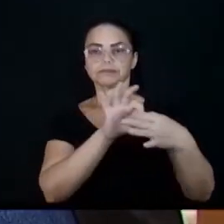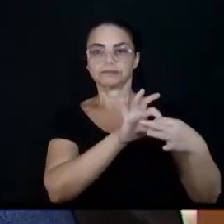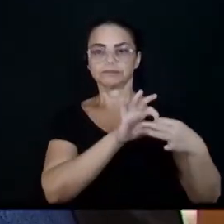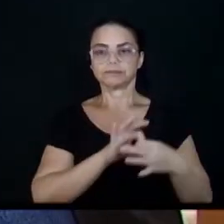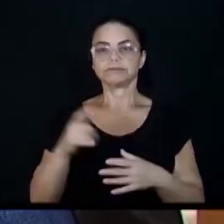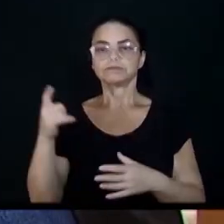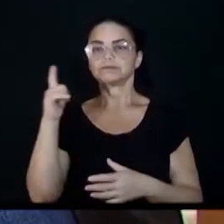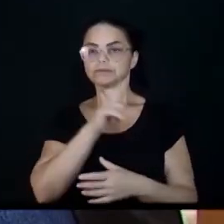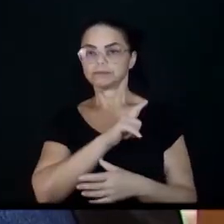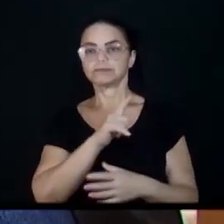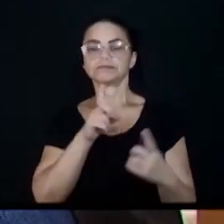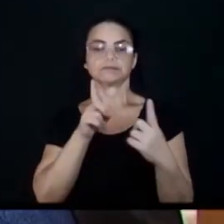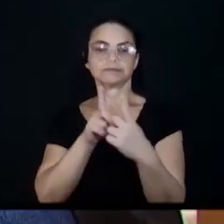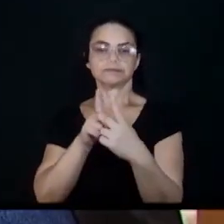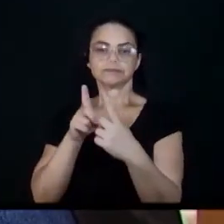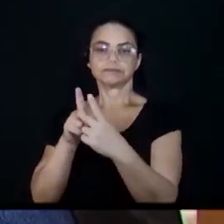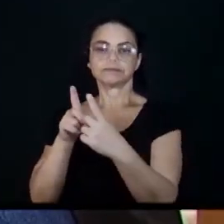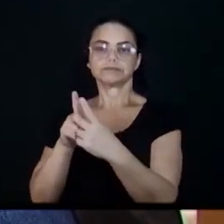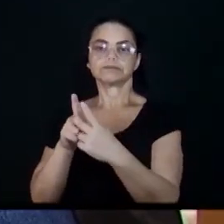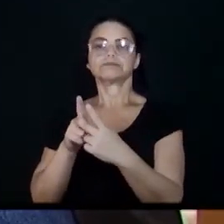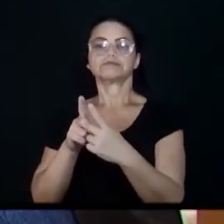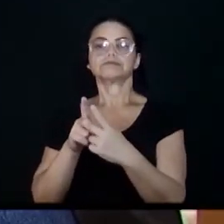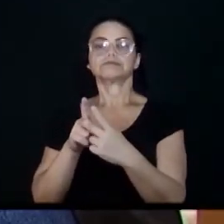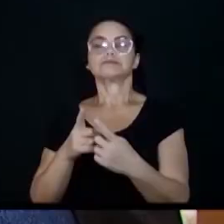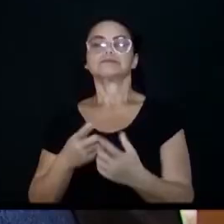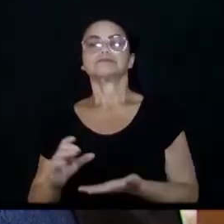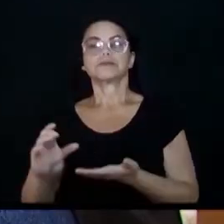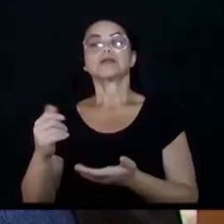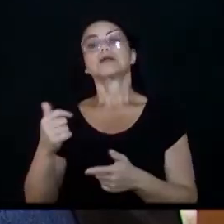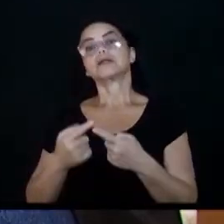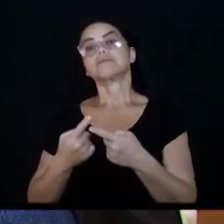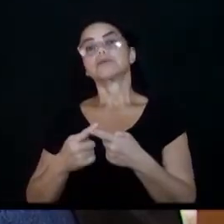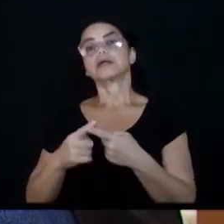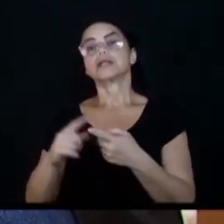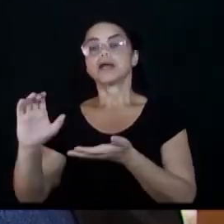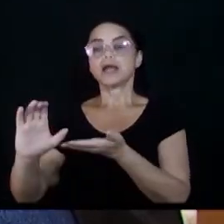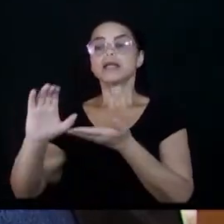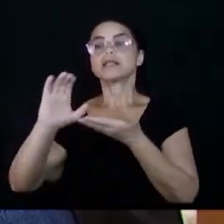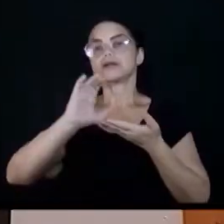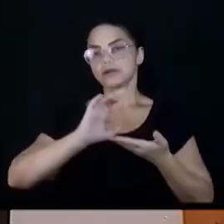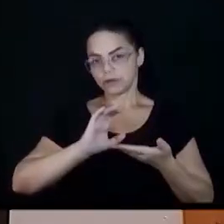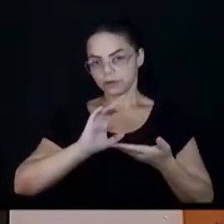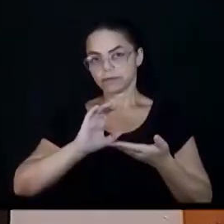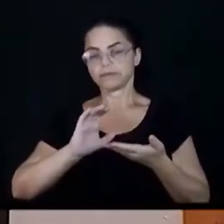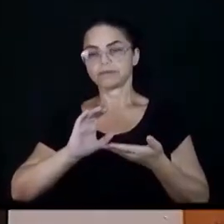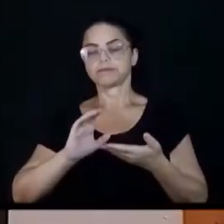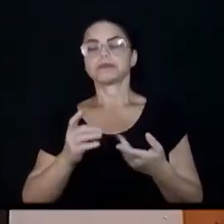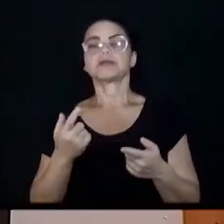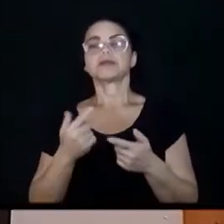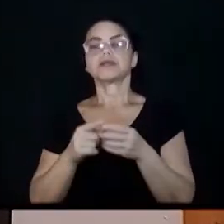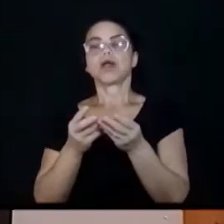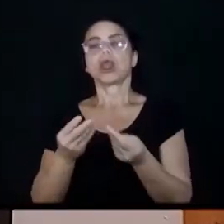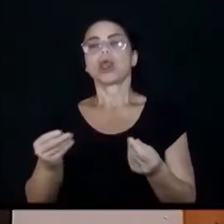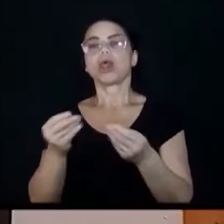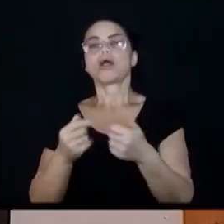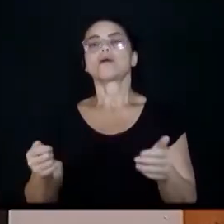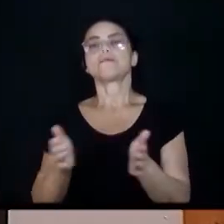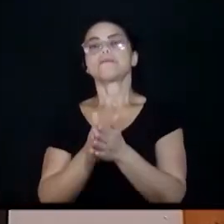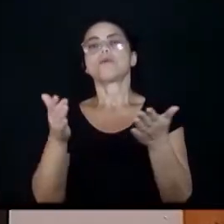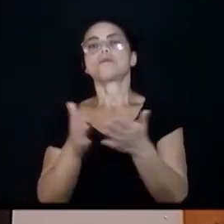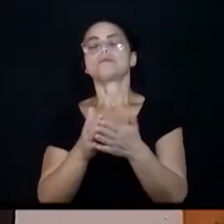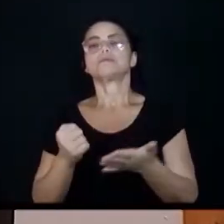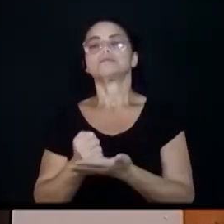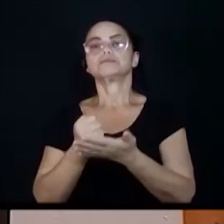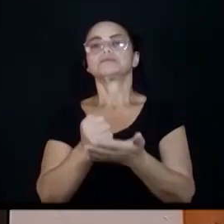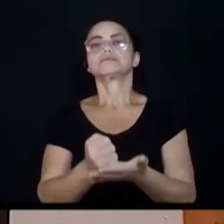esses atendimentos para as pessoas que estão numa situação de vulnerabilidade social, justamente para capacitá-las, né, trabalhar também